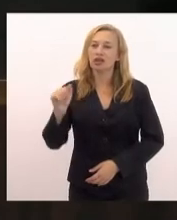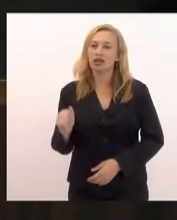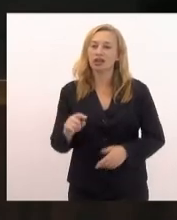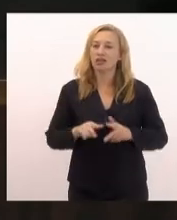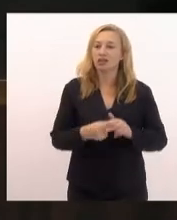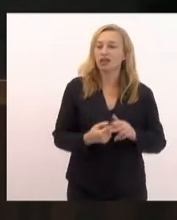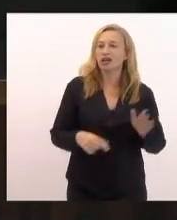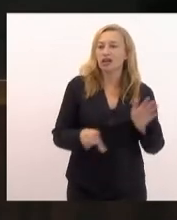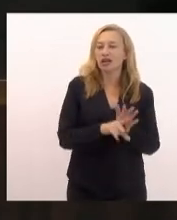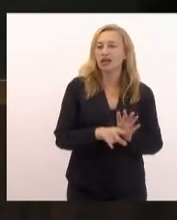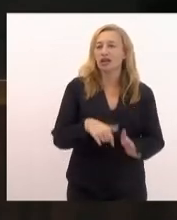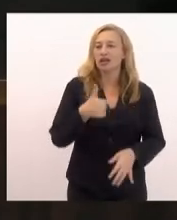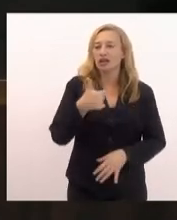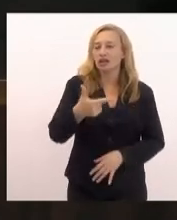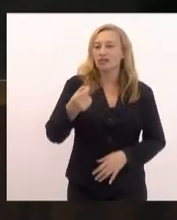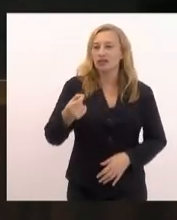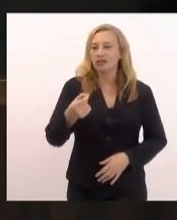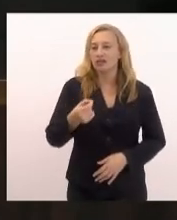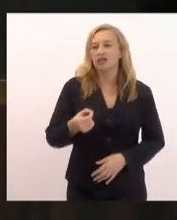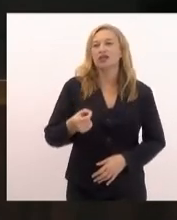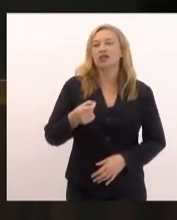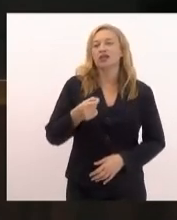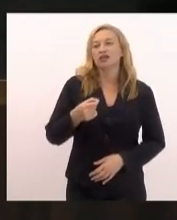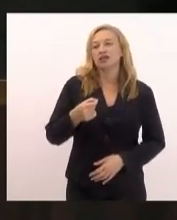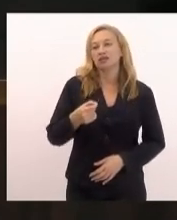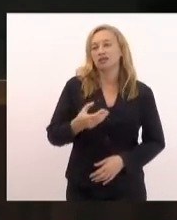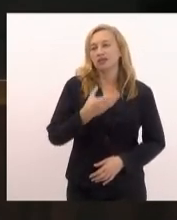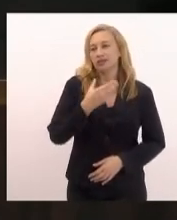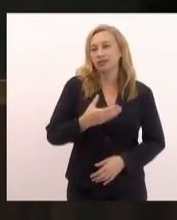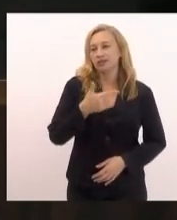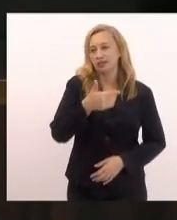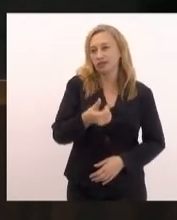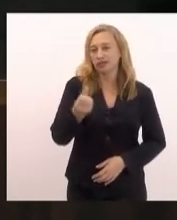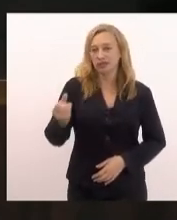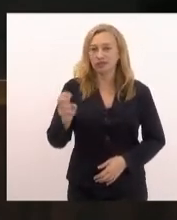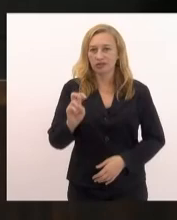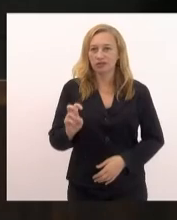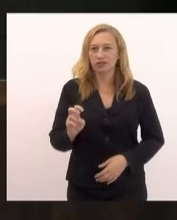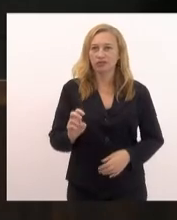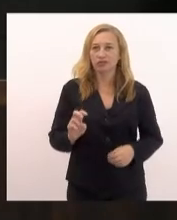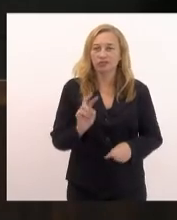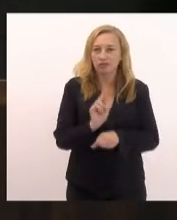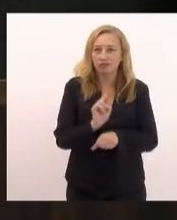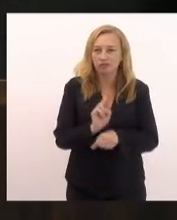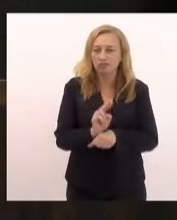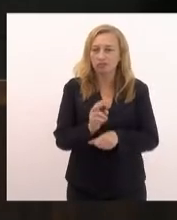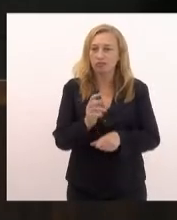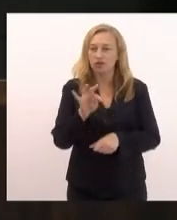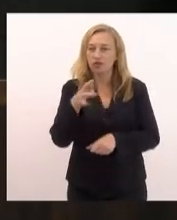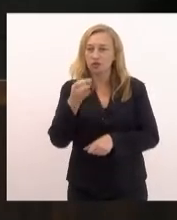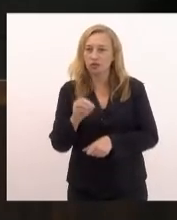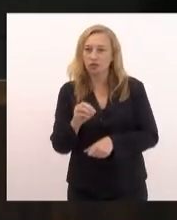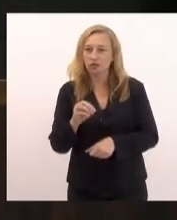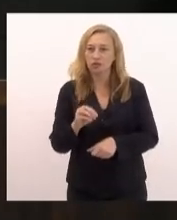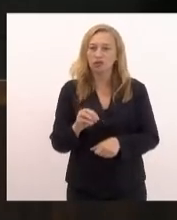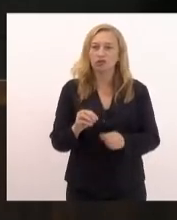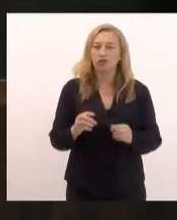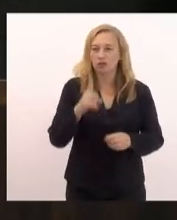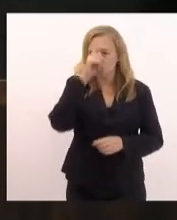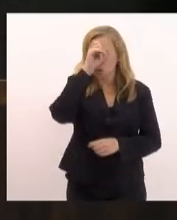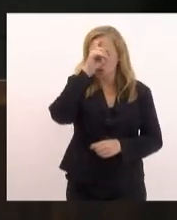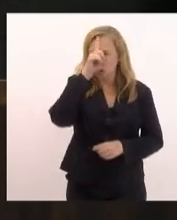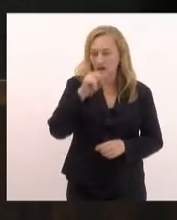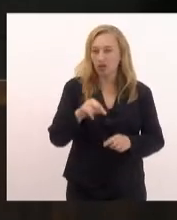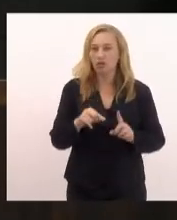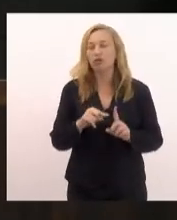2006, na forma que menciona, para determinar a instalação do sistema de vigilância eletrônico nas maternidades, casas de